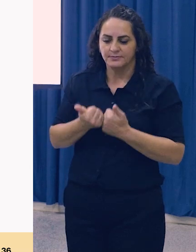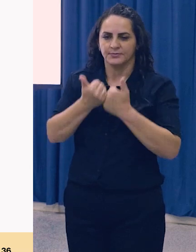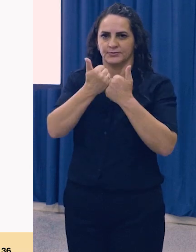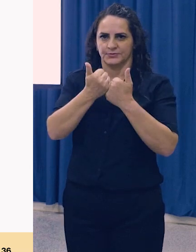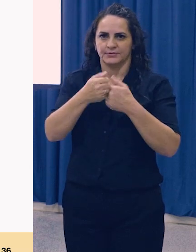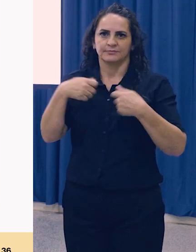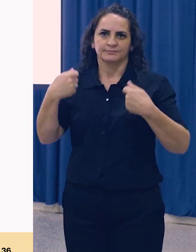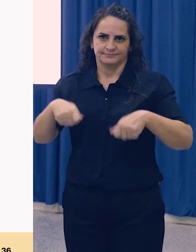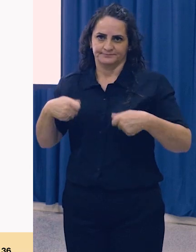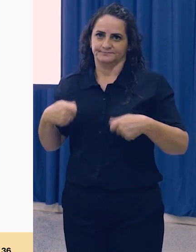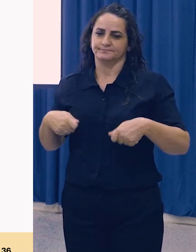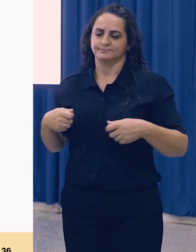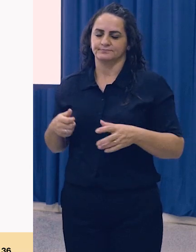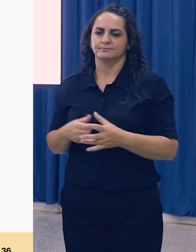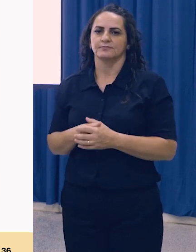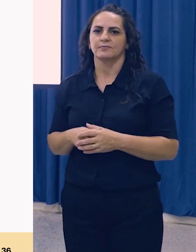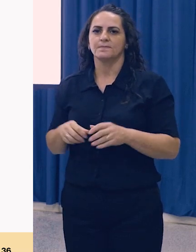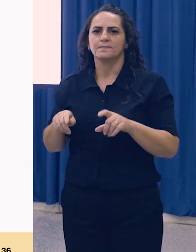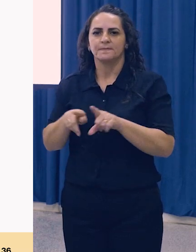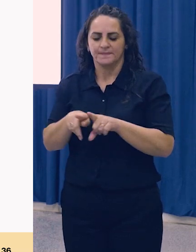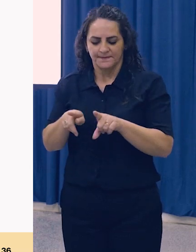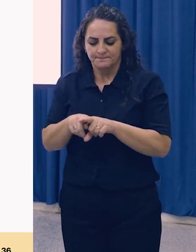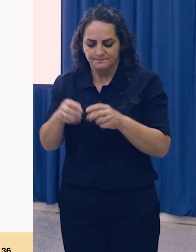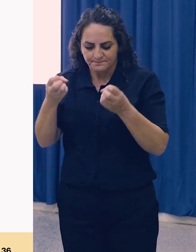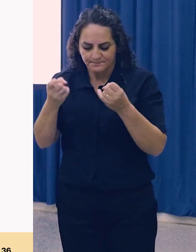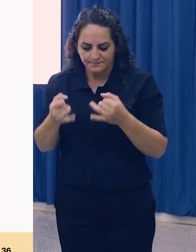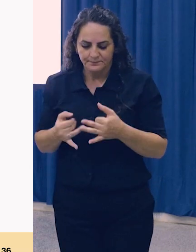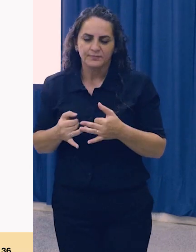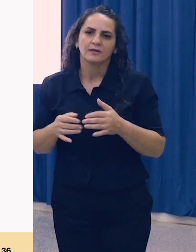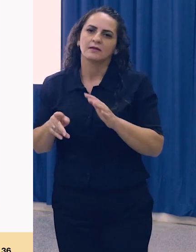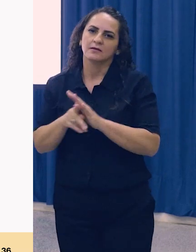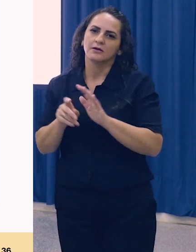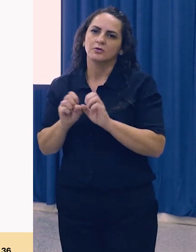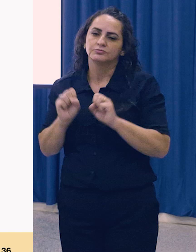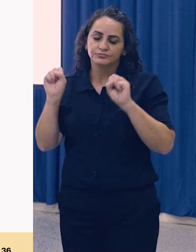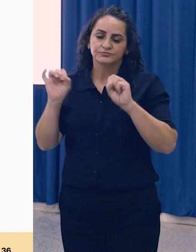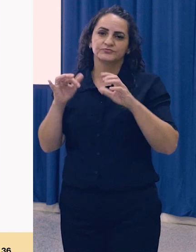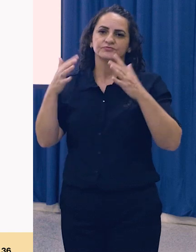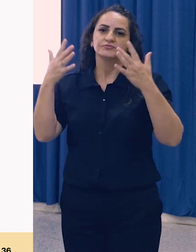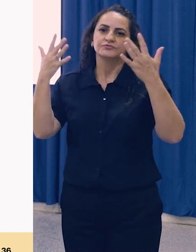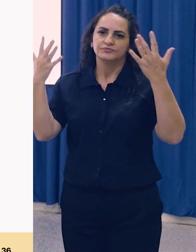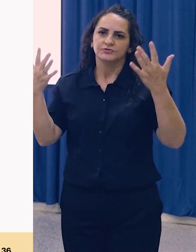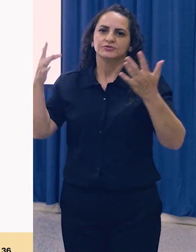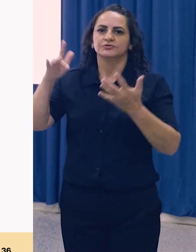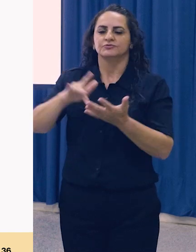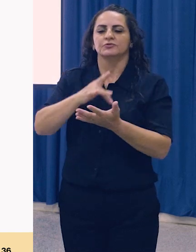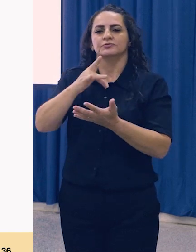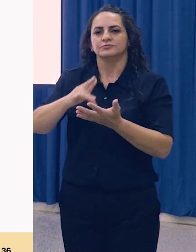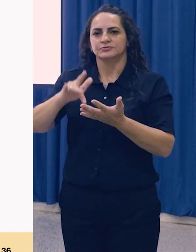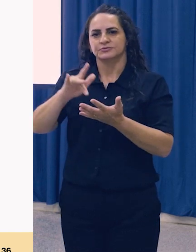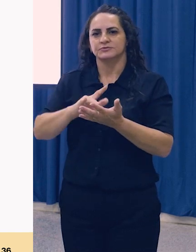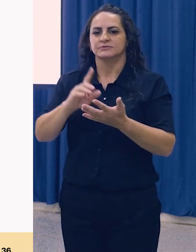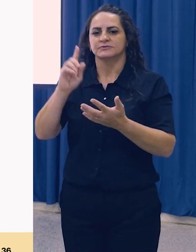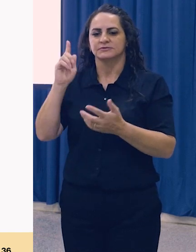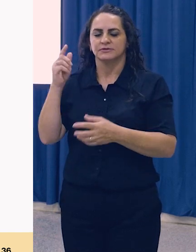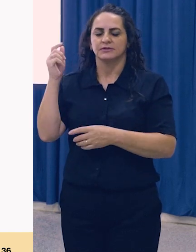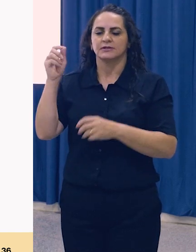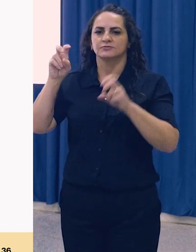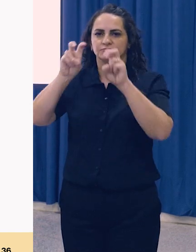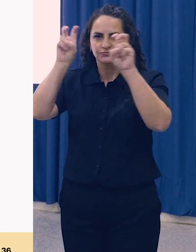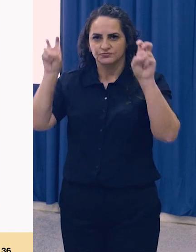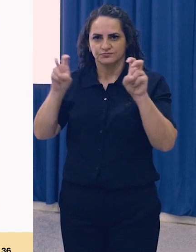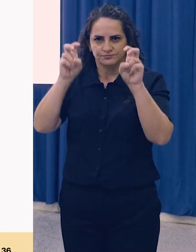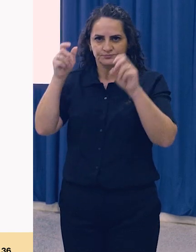né? Falei que a gente ia participar do festival de dança lá no Garden, com aquele espaço, e que aí